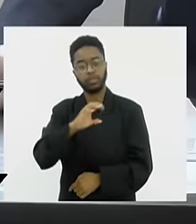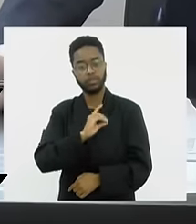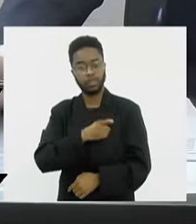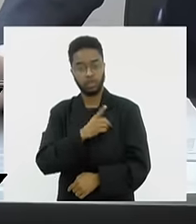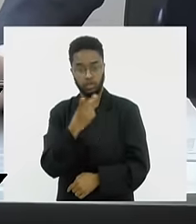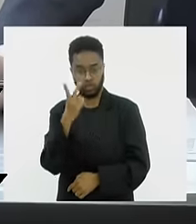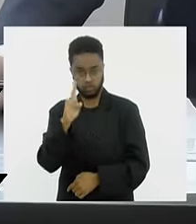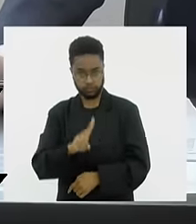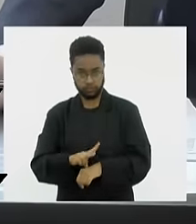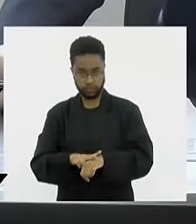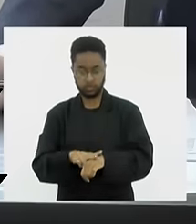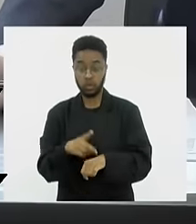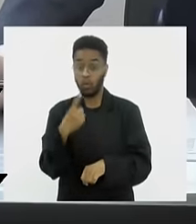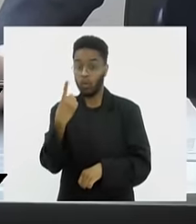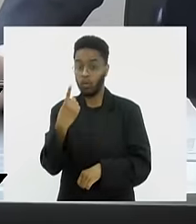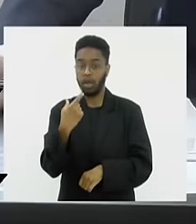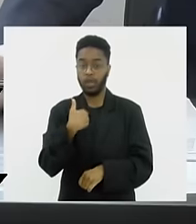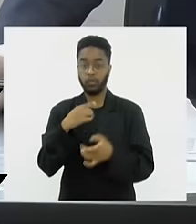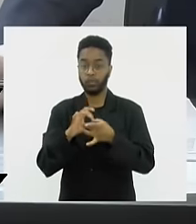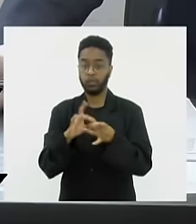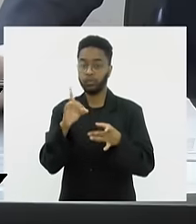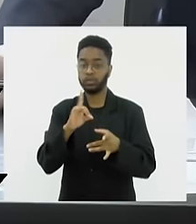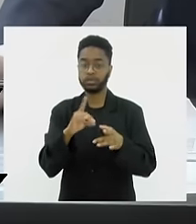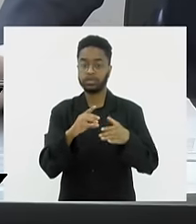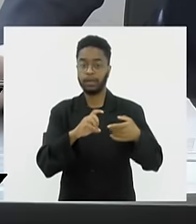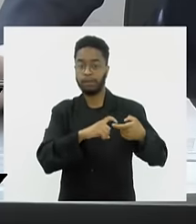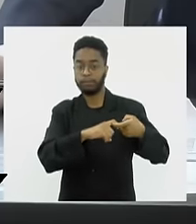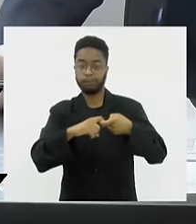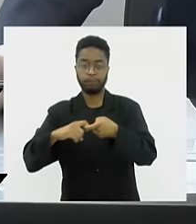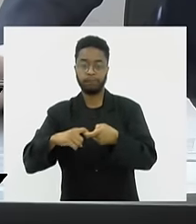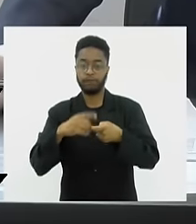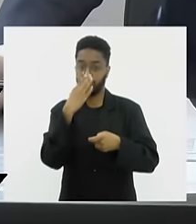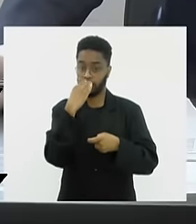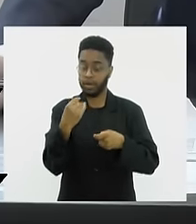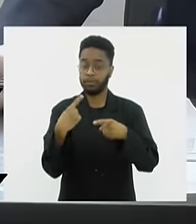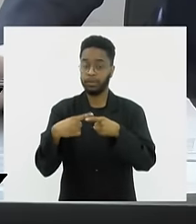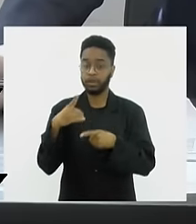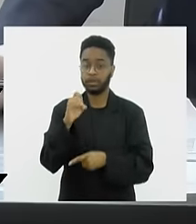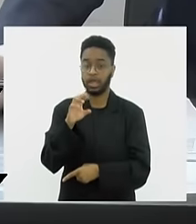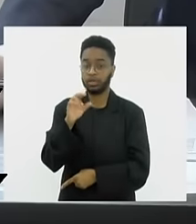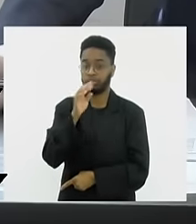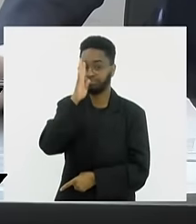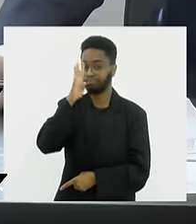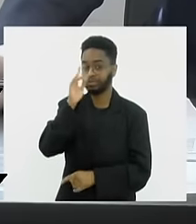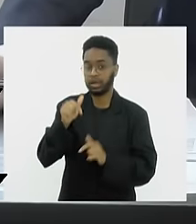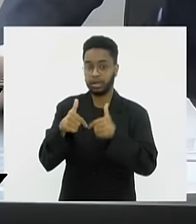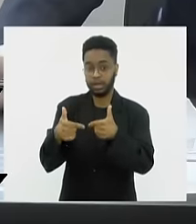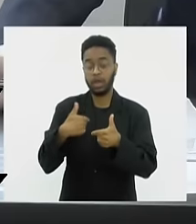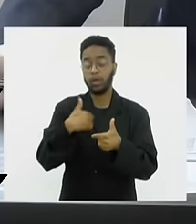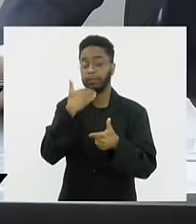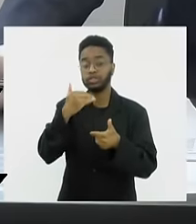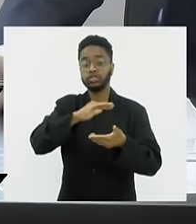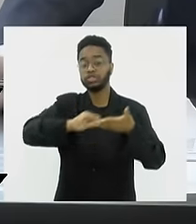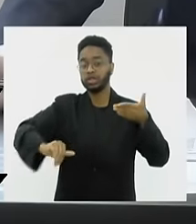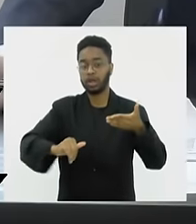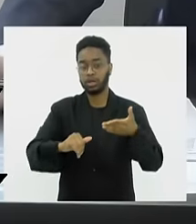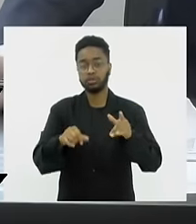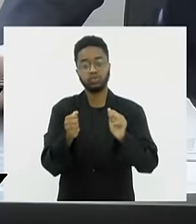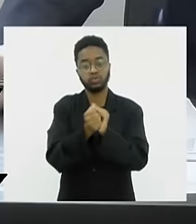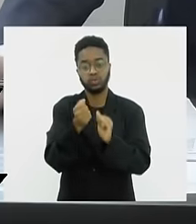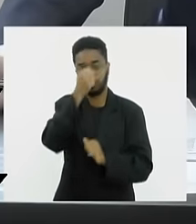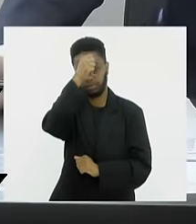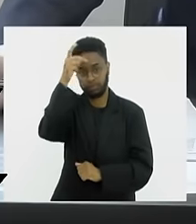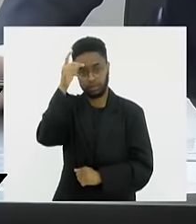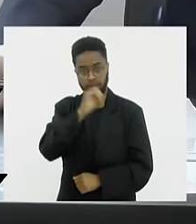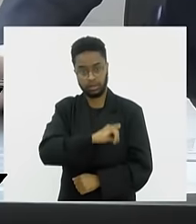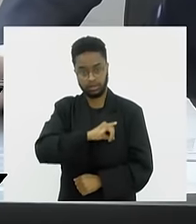não deixei rebocar a van, que o Del estava fazendo uma arbitrariedade, e eu pedi para que descesse a van de cima do reboque, eu e o prefeito de Itaboraí, Marcelo